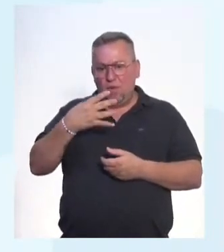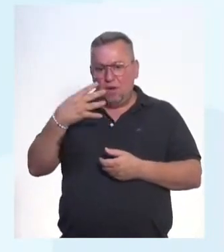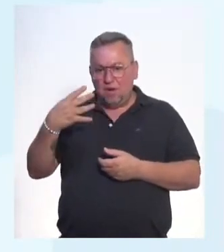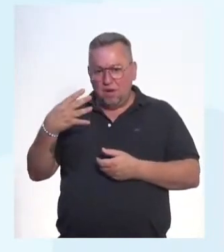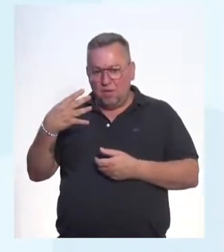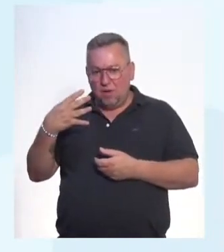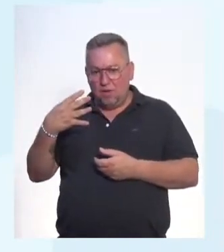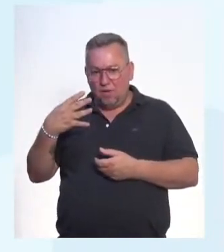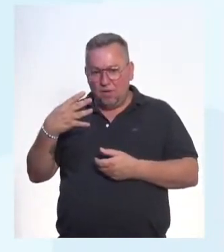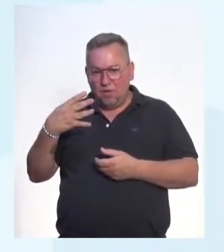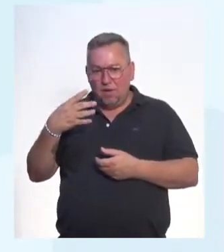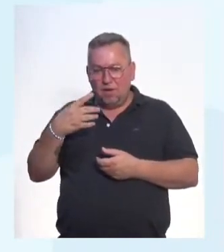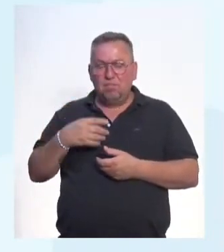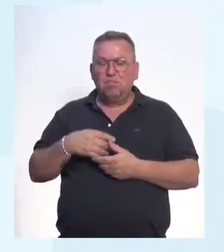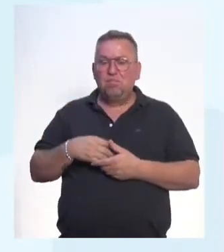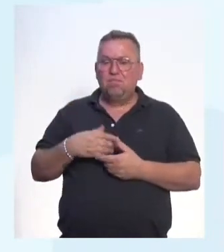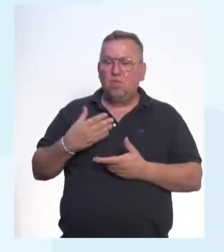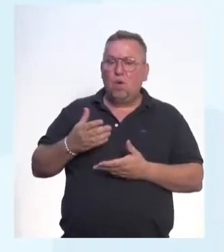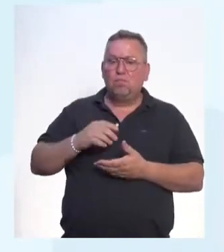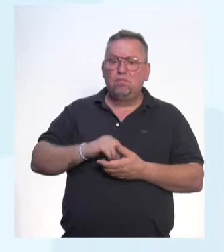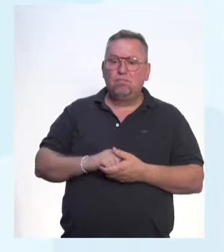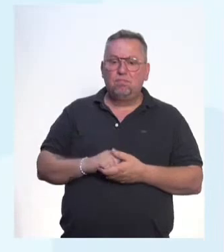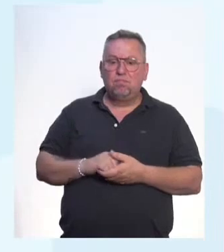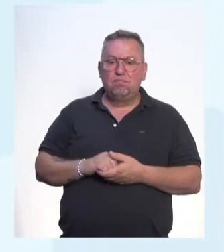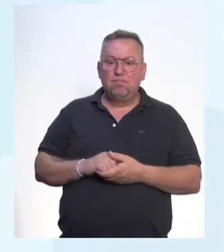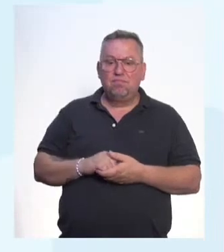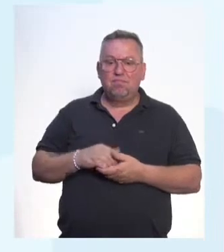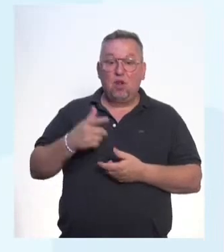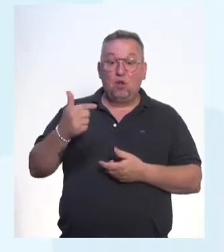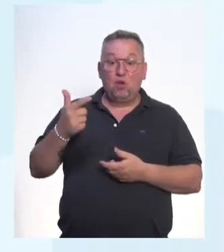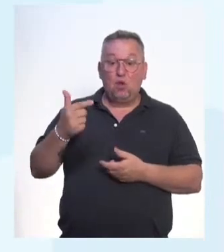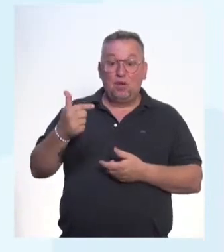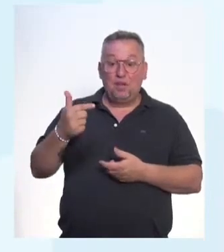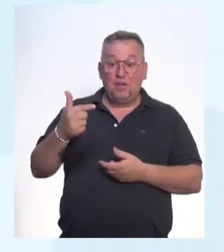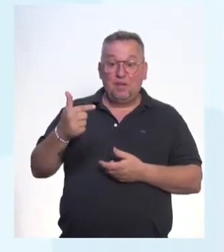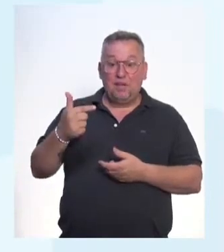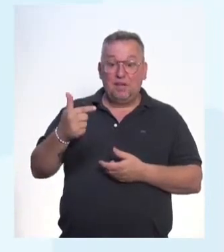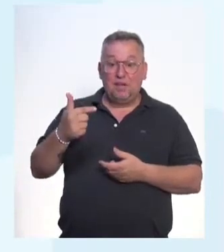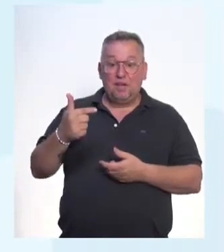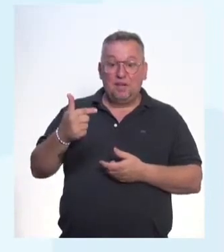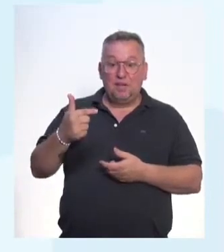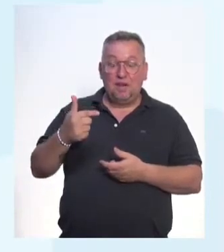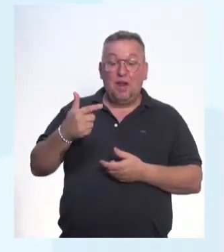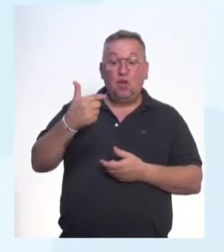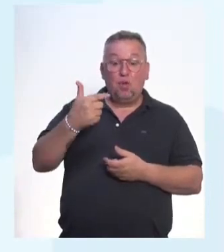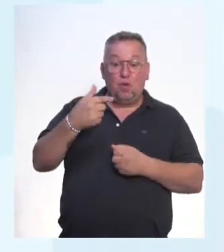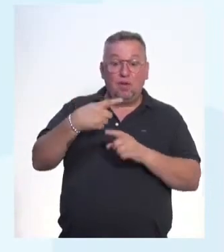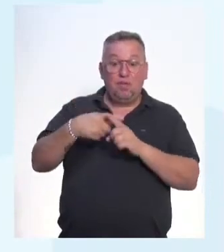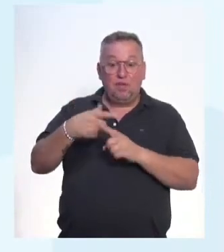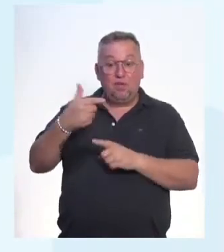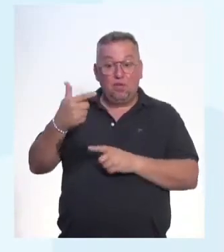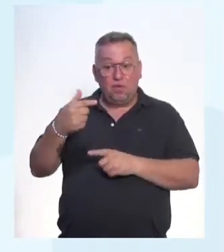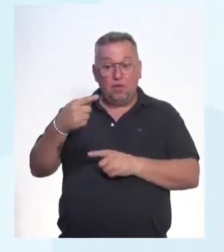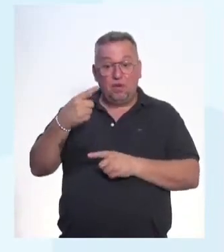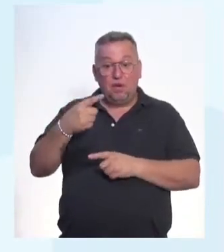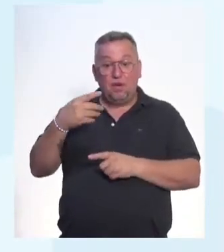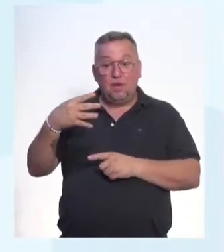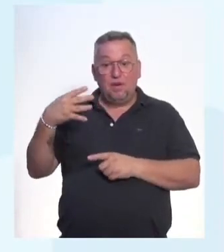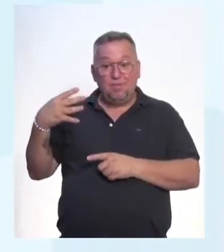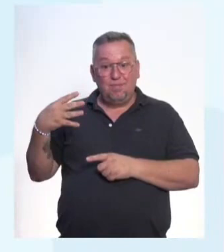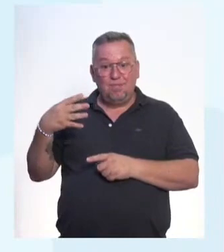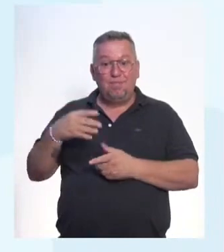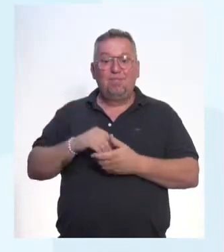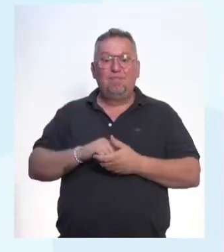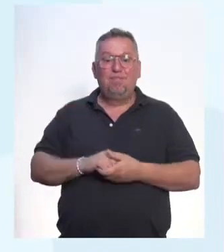ele mesmo dá 144? É 12, porque 12 vezes 12 são